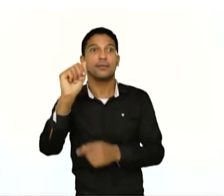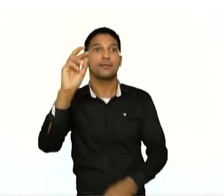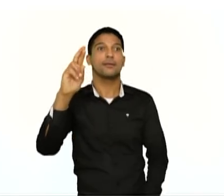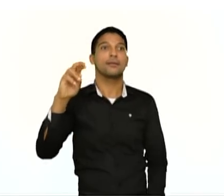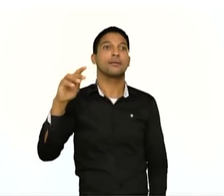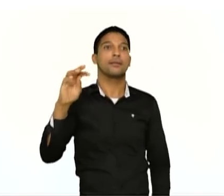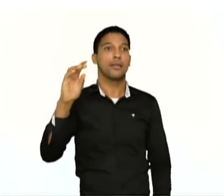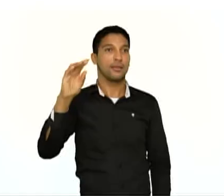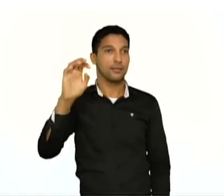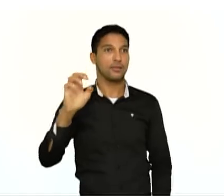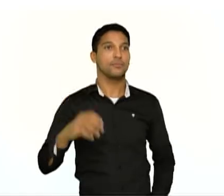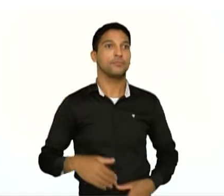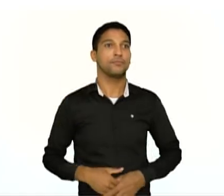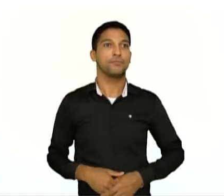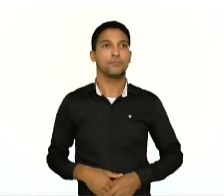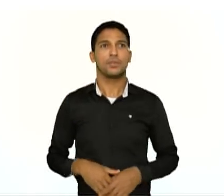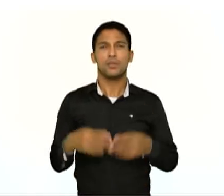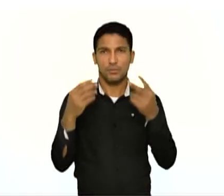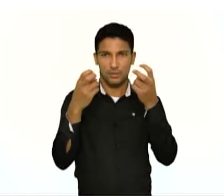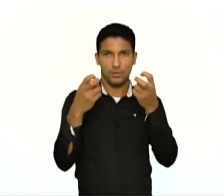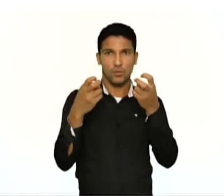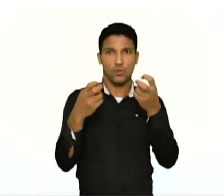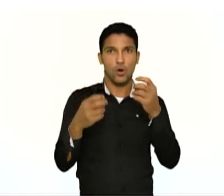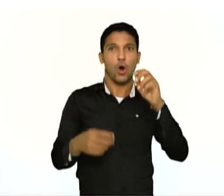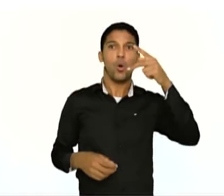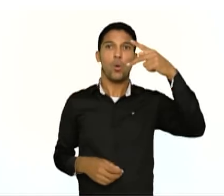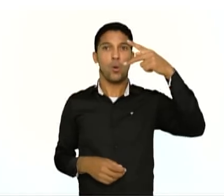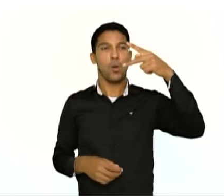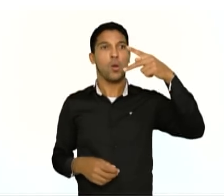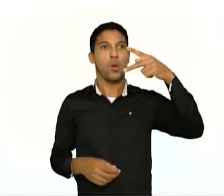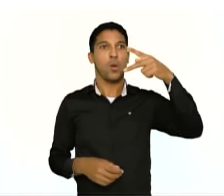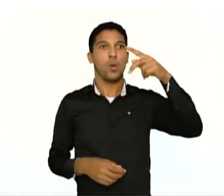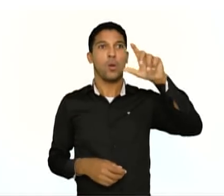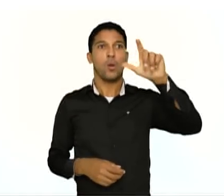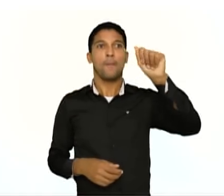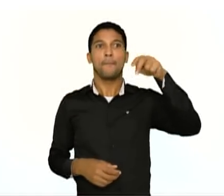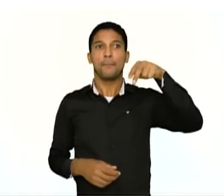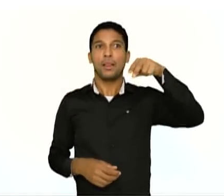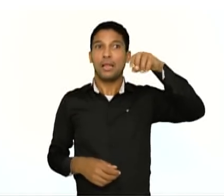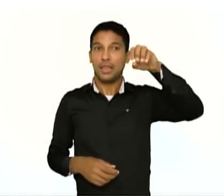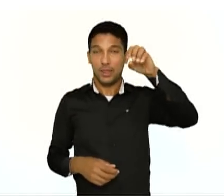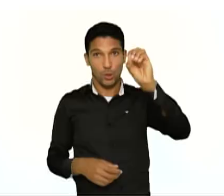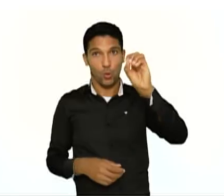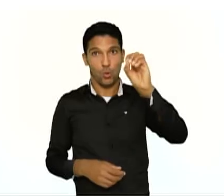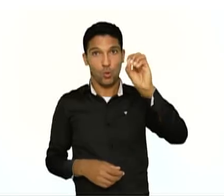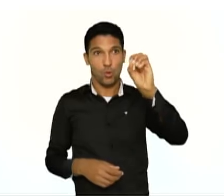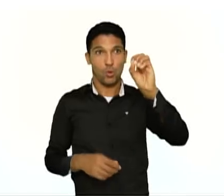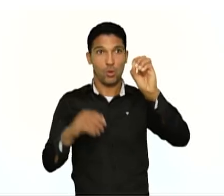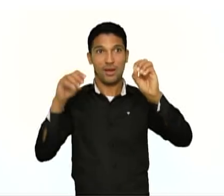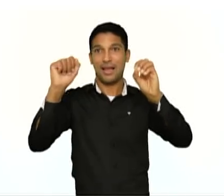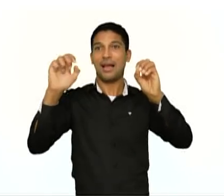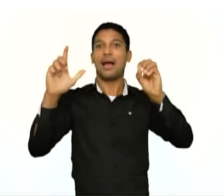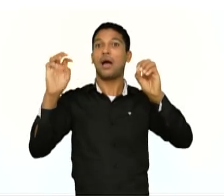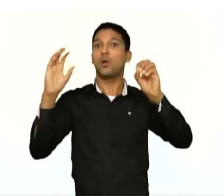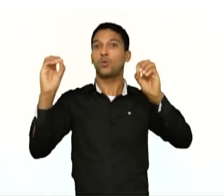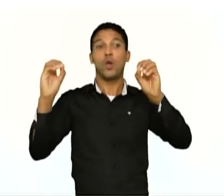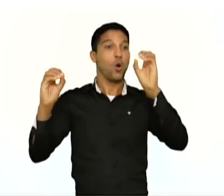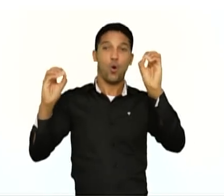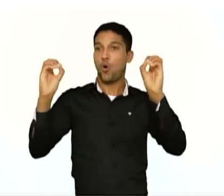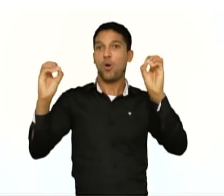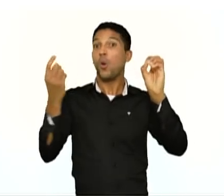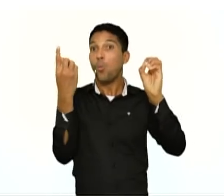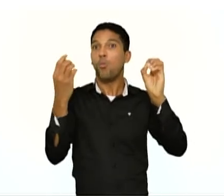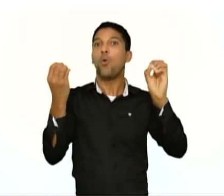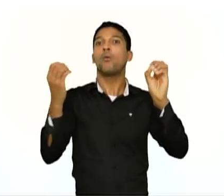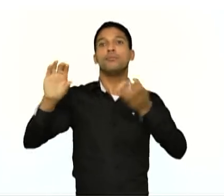Eu eliminei o O de planalto, né, a última letra ali, a última letra que compõe o que a gente chama de ortografia, né?